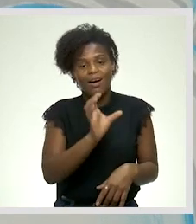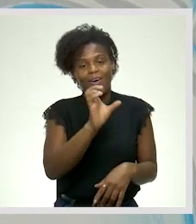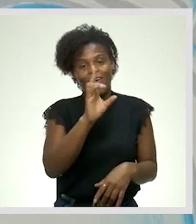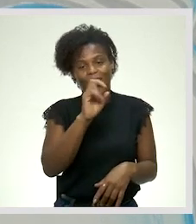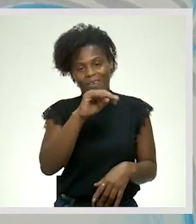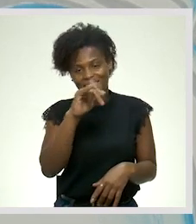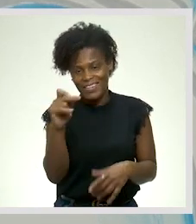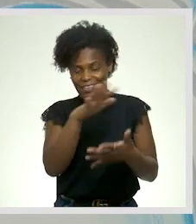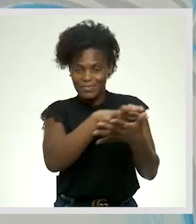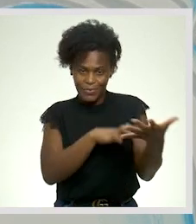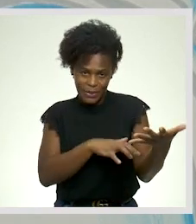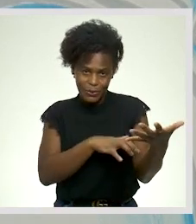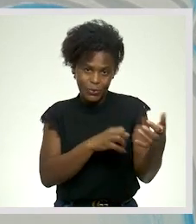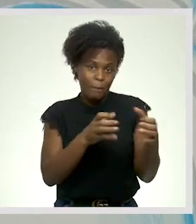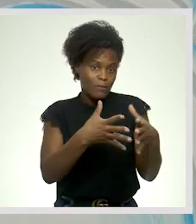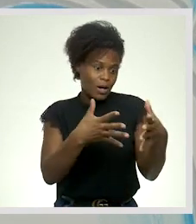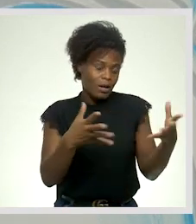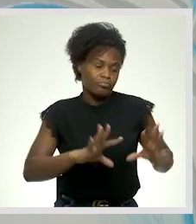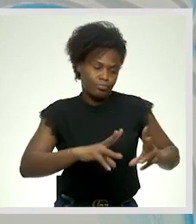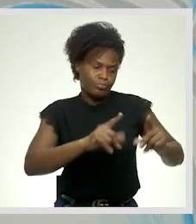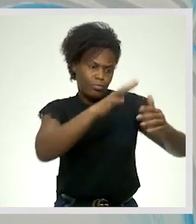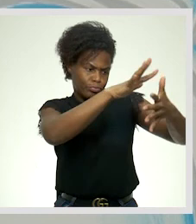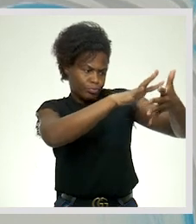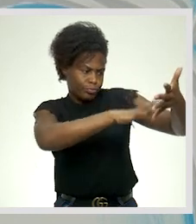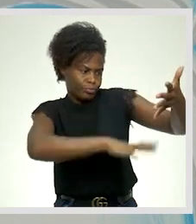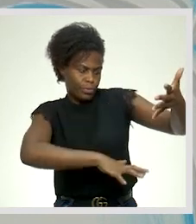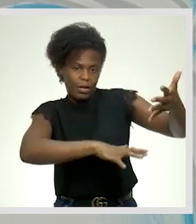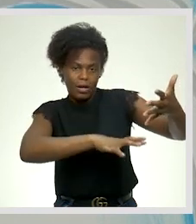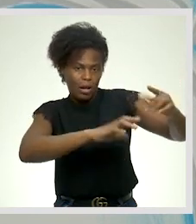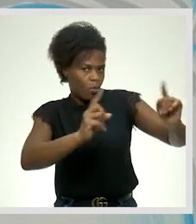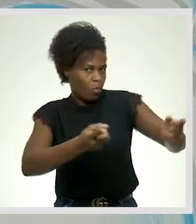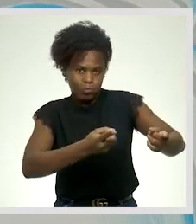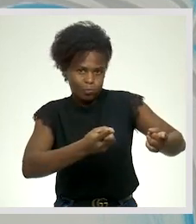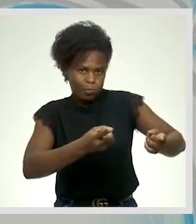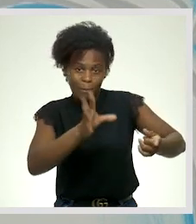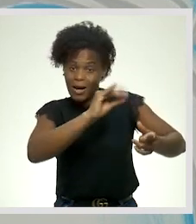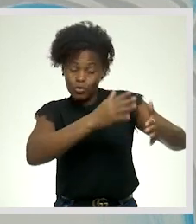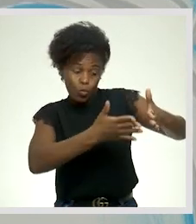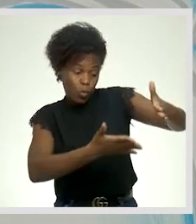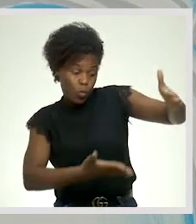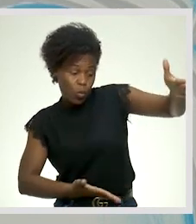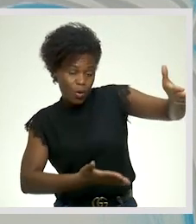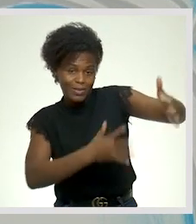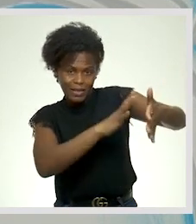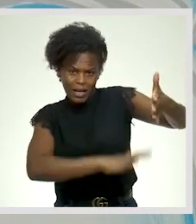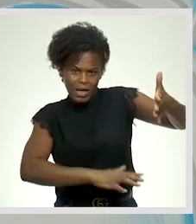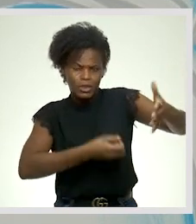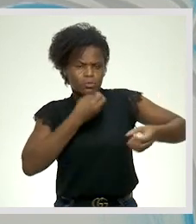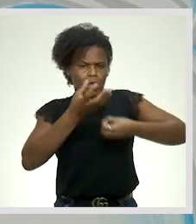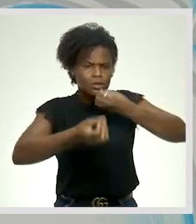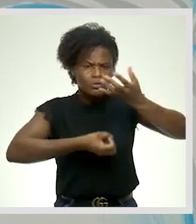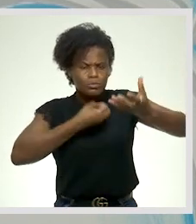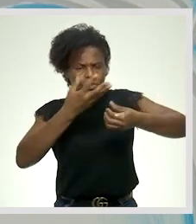um texto de maior desenvolvimento, não é curto, é mais longa, é mais bem detalhada, mais